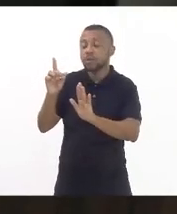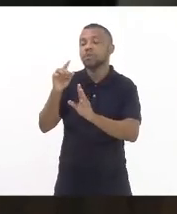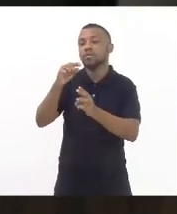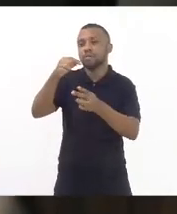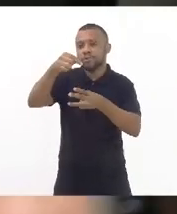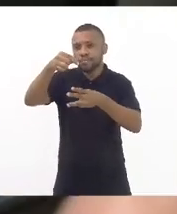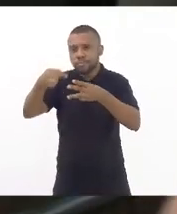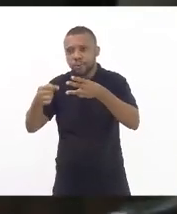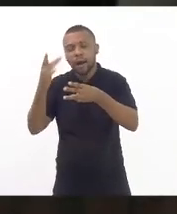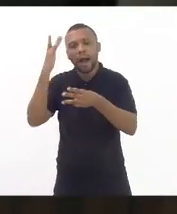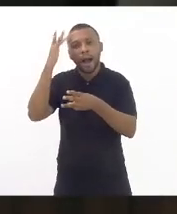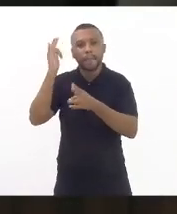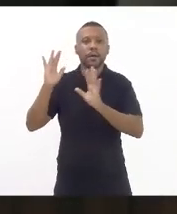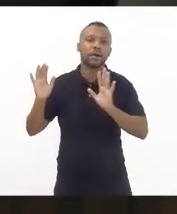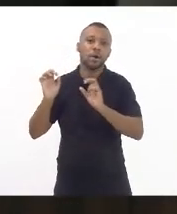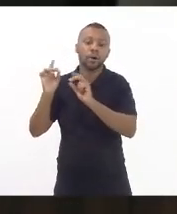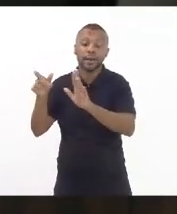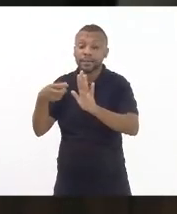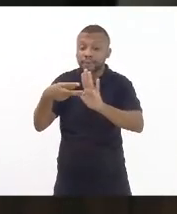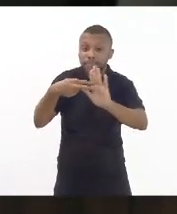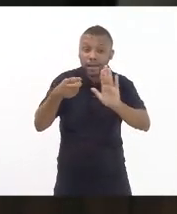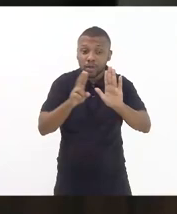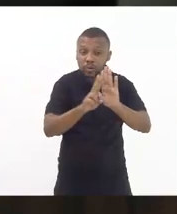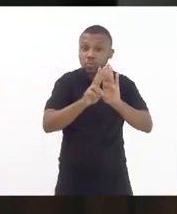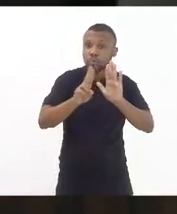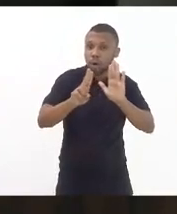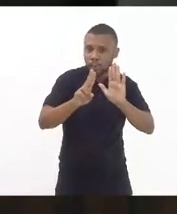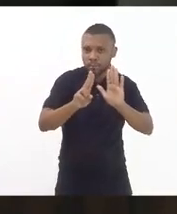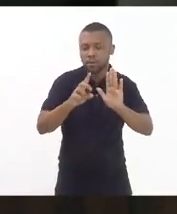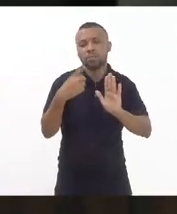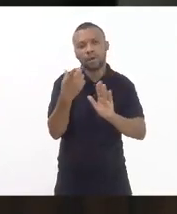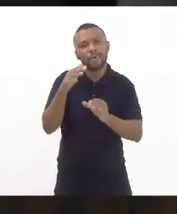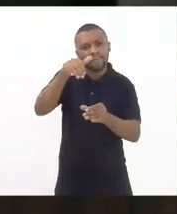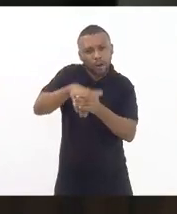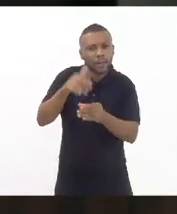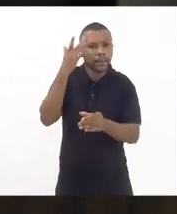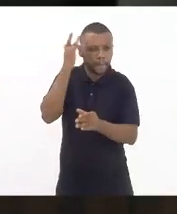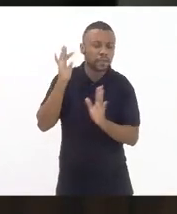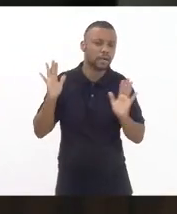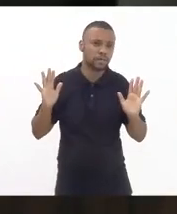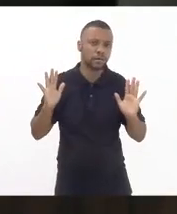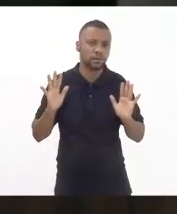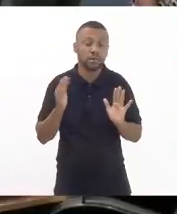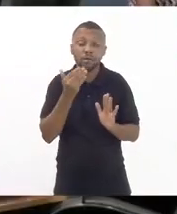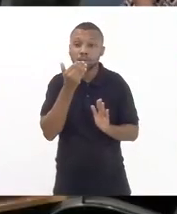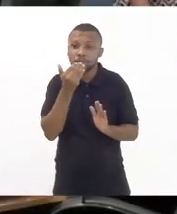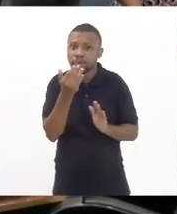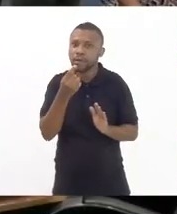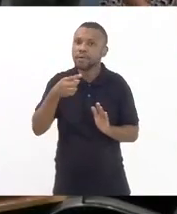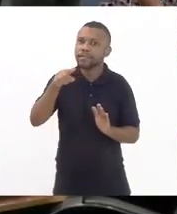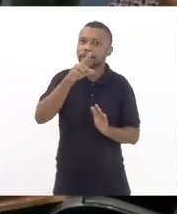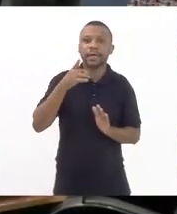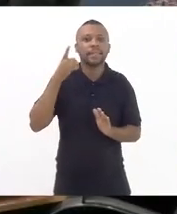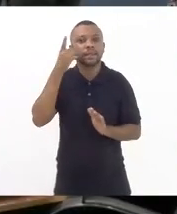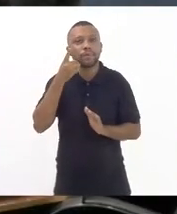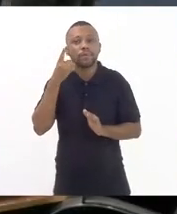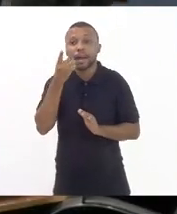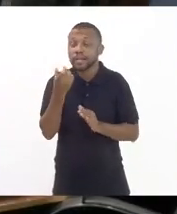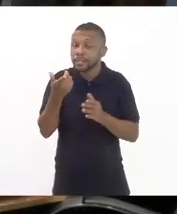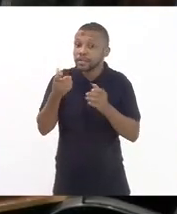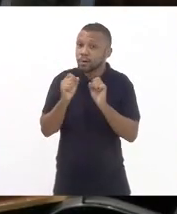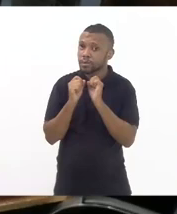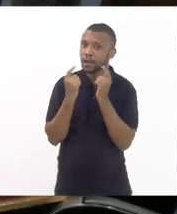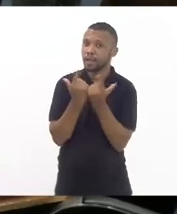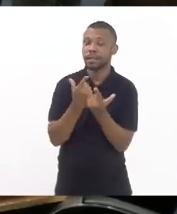três, a gente vota esse nominal. Ok? Perfeito. Então, eu gostaria de, mais sem uma problema. Vez, pedir aos senhores deputados que estão na casa,